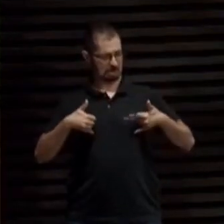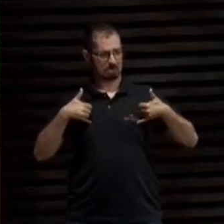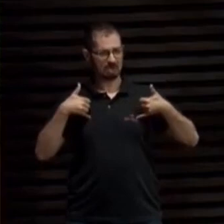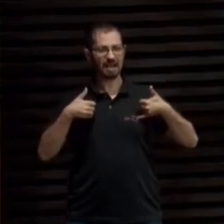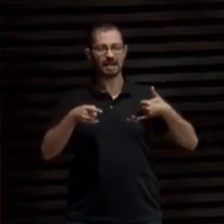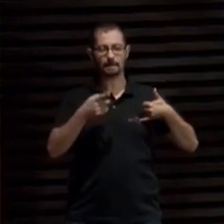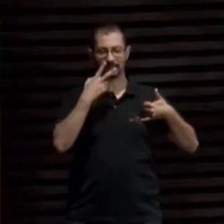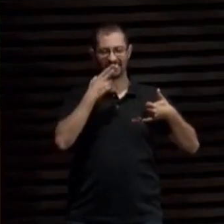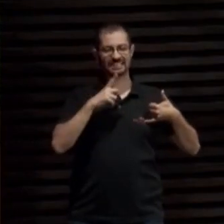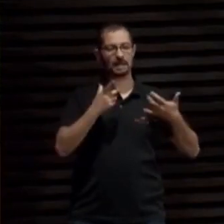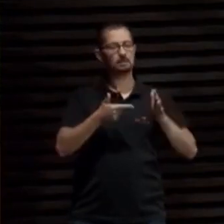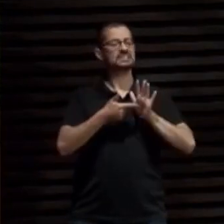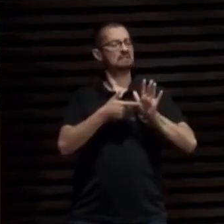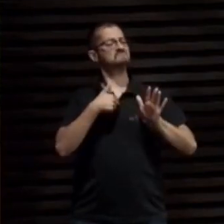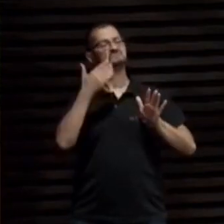reconhecimento.